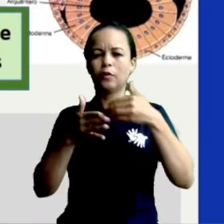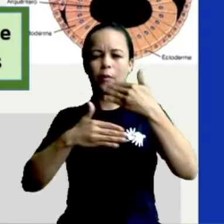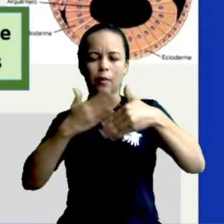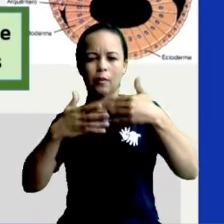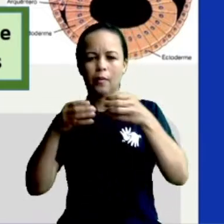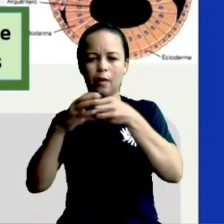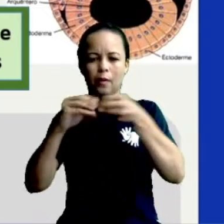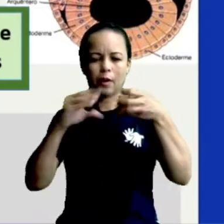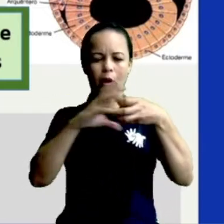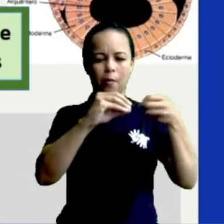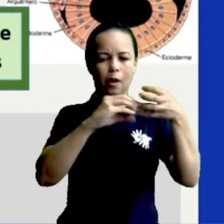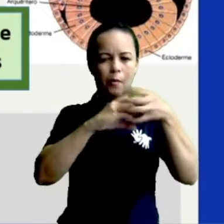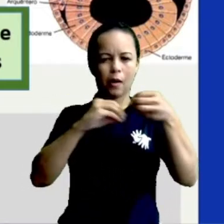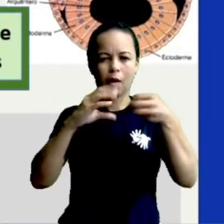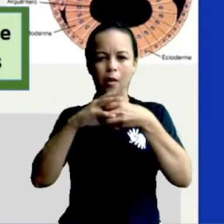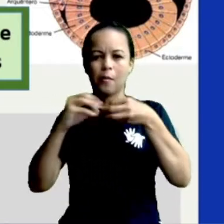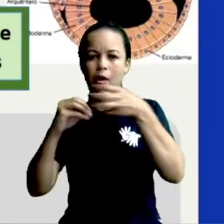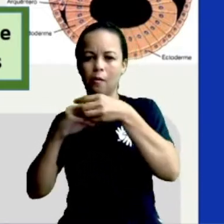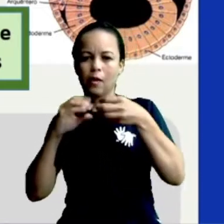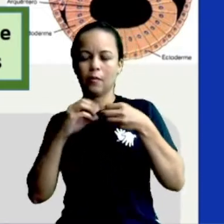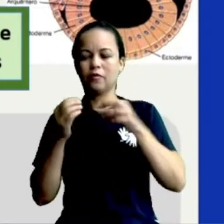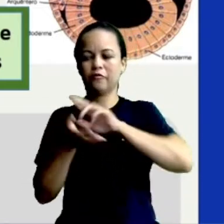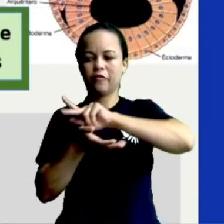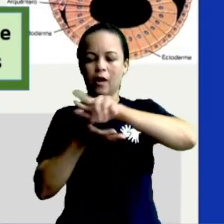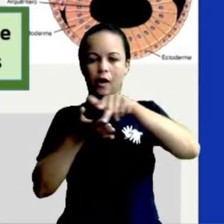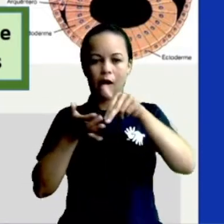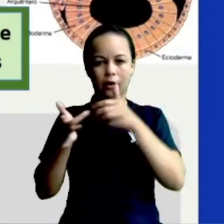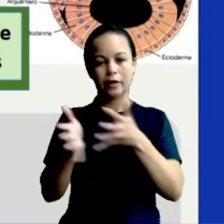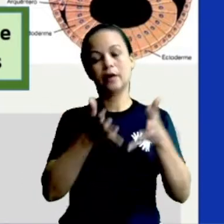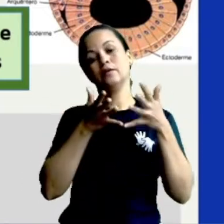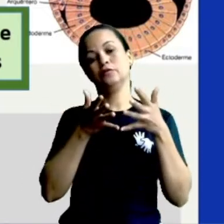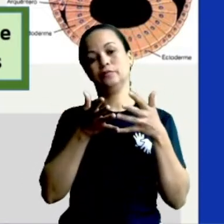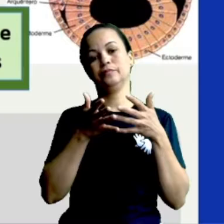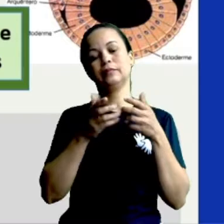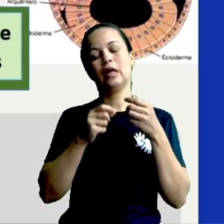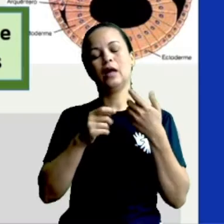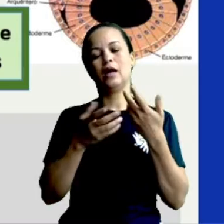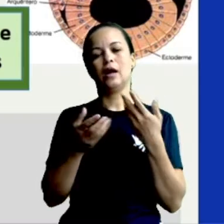amontoado de células, aquela mórula, ela vai se